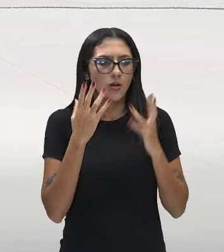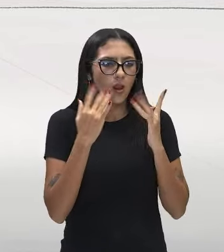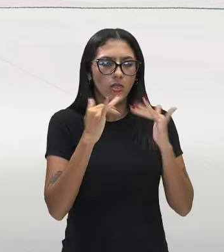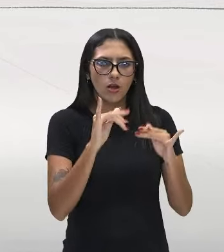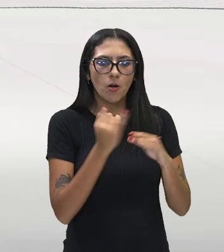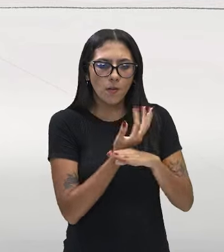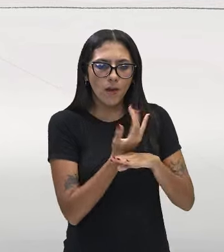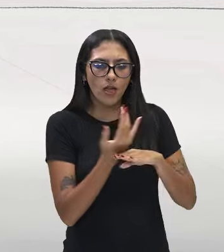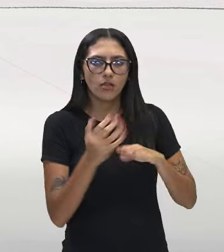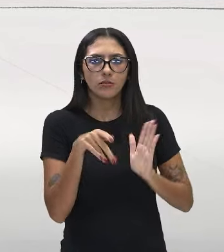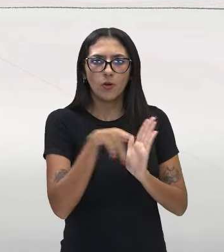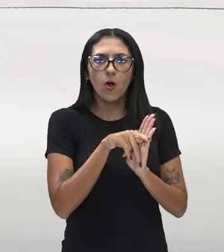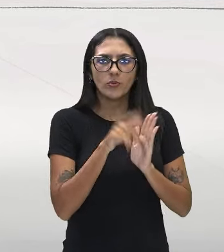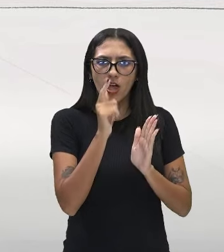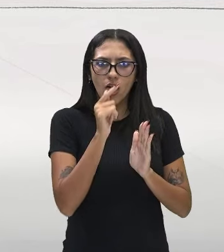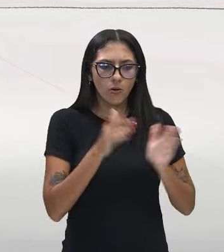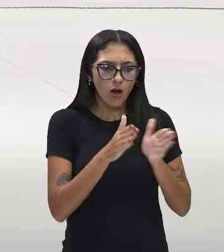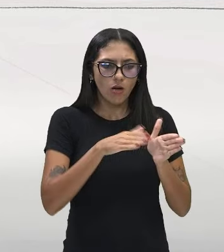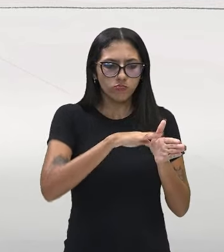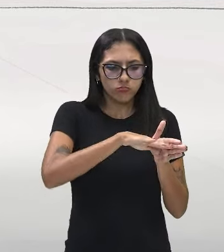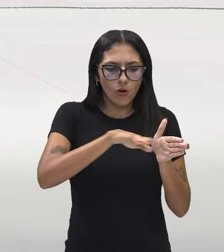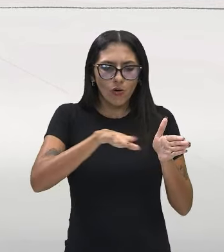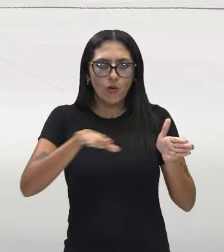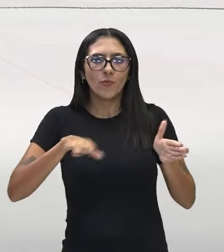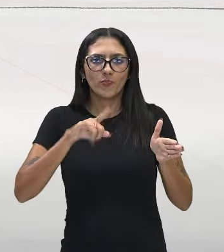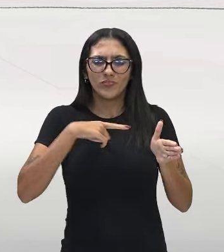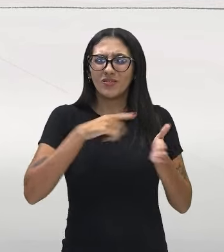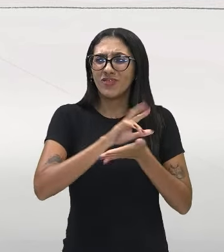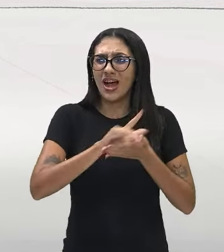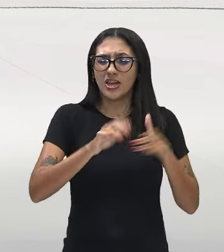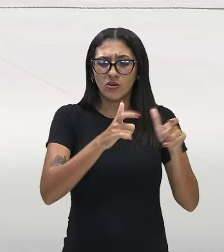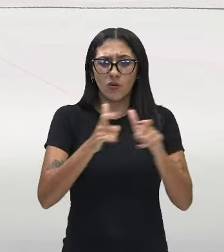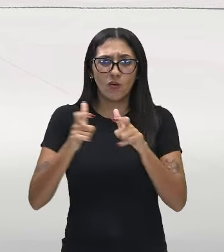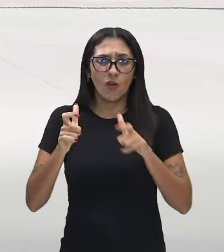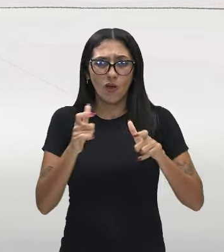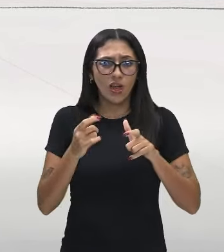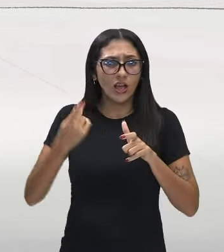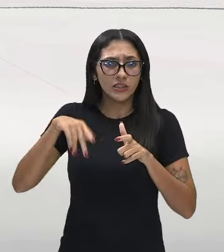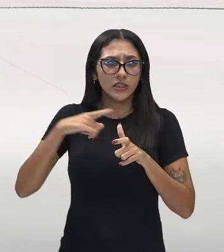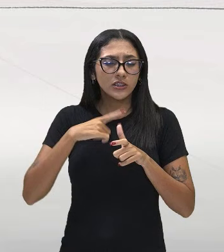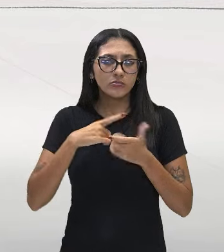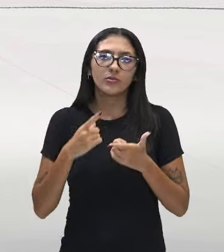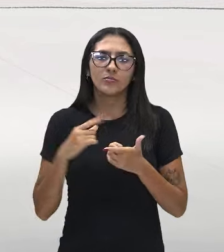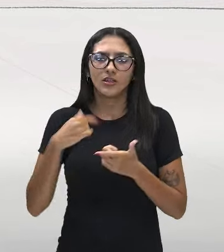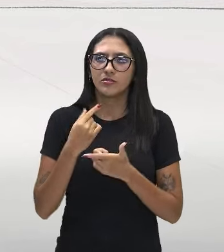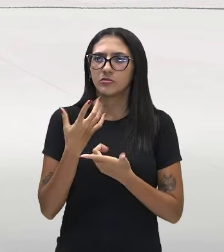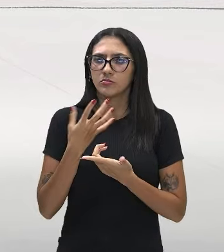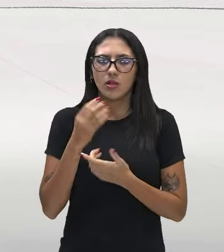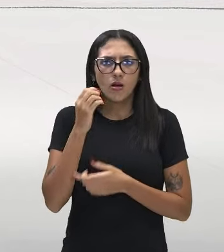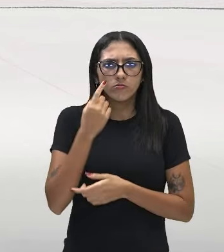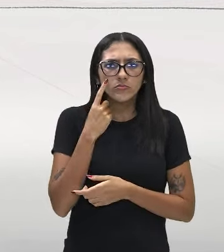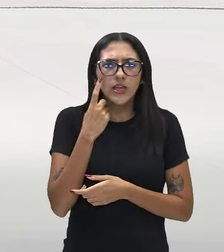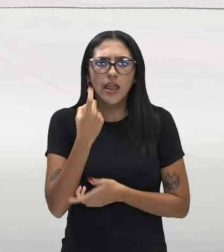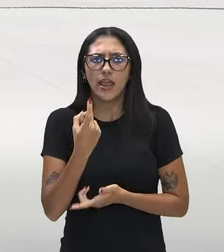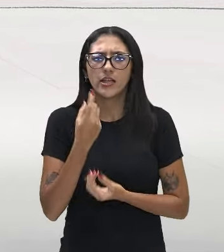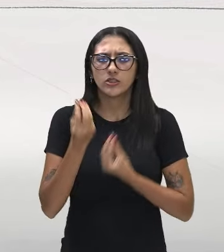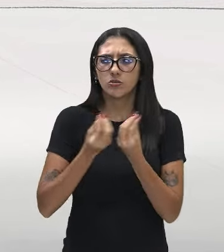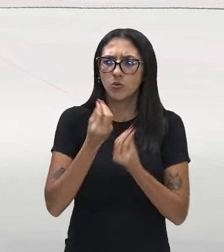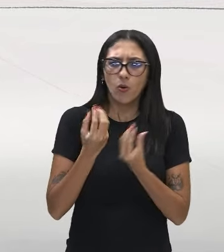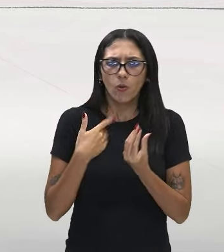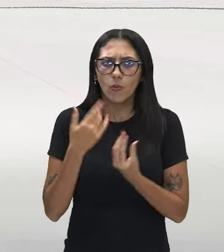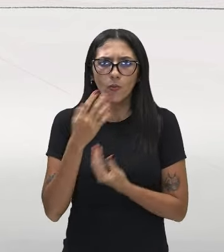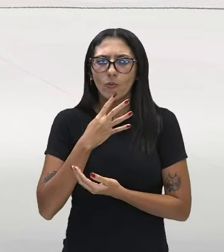De vários países, quer dizer, de várias cidades do nosso país, e pessoas querendo conhecer como é que é essa culinária. Quando eu vi a reportagem, eu também nunca tinha